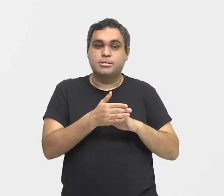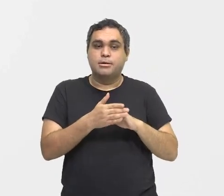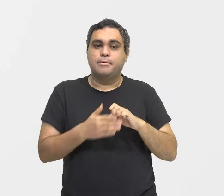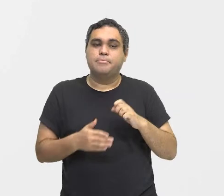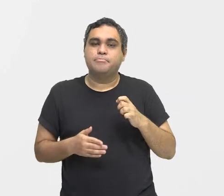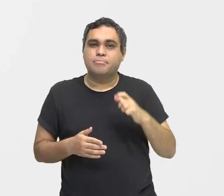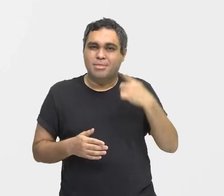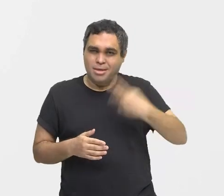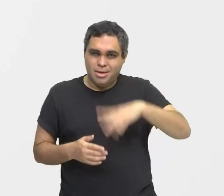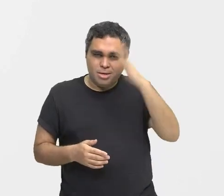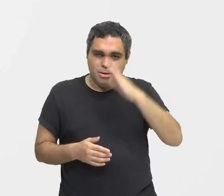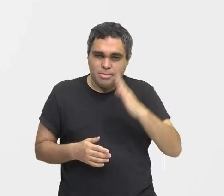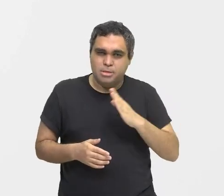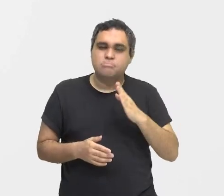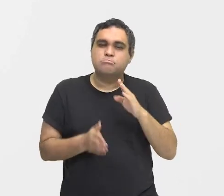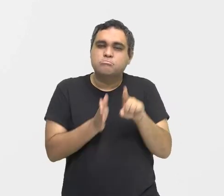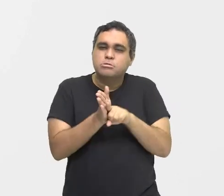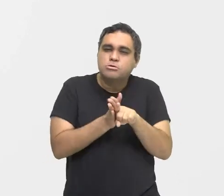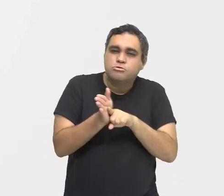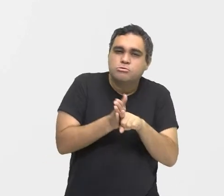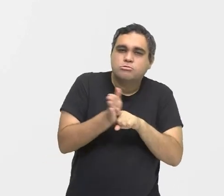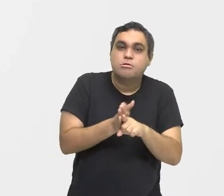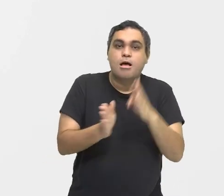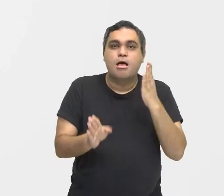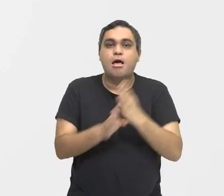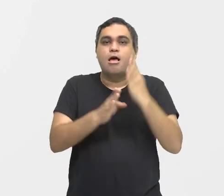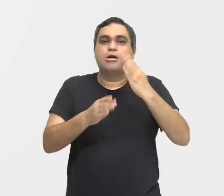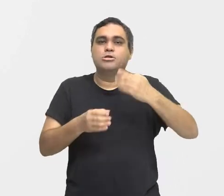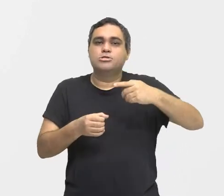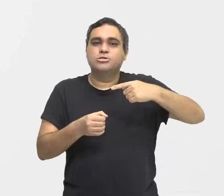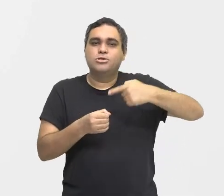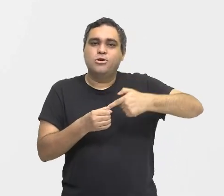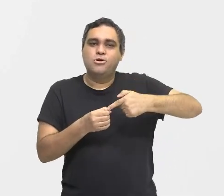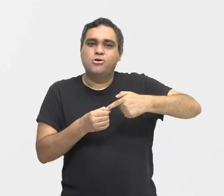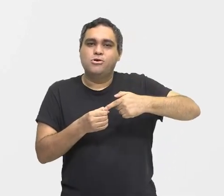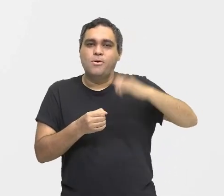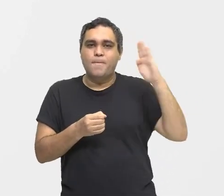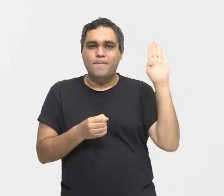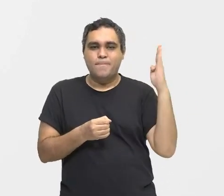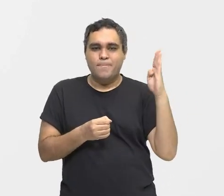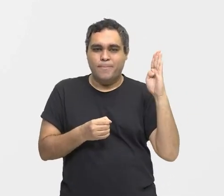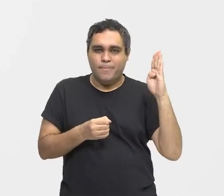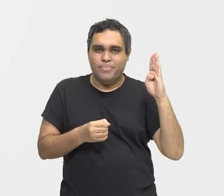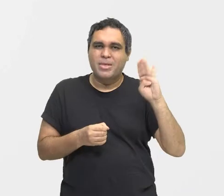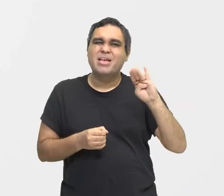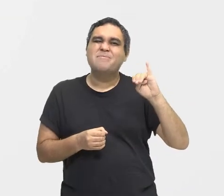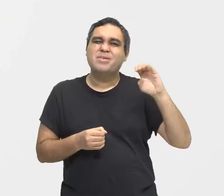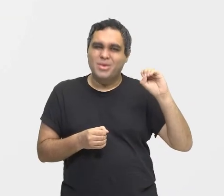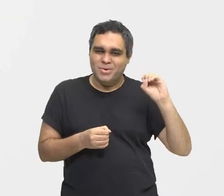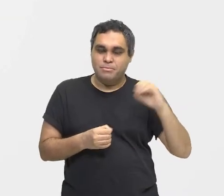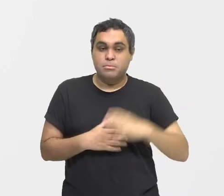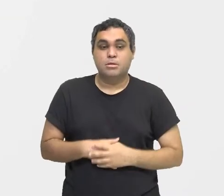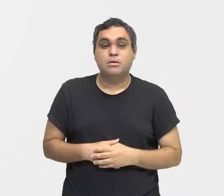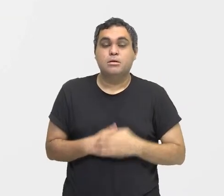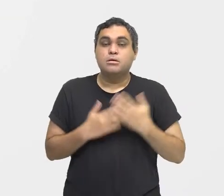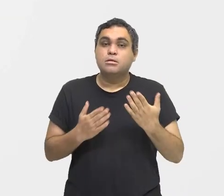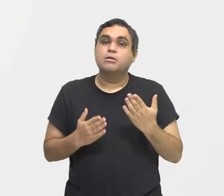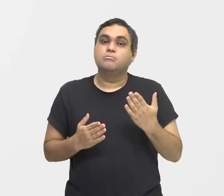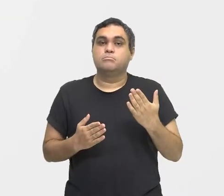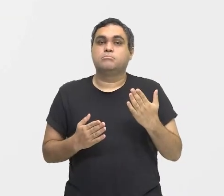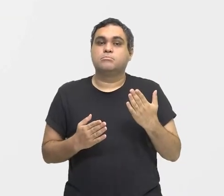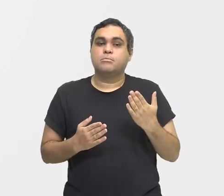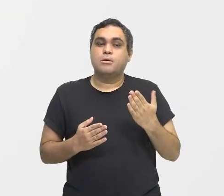o biocombustível, tudo isso ajudando na matriz energética. E o principal objetivo de tudo isso vai ser o quê?